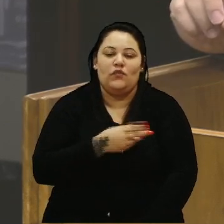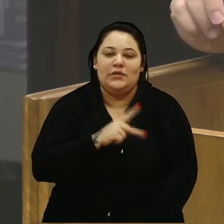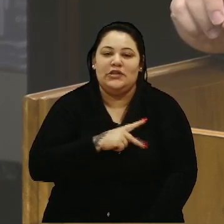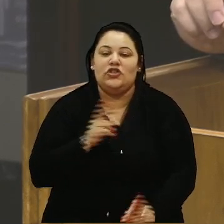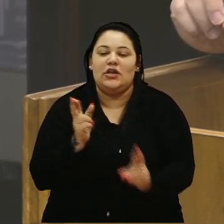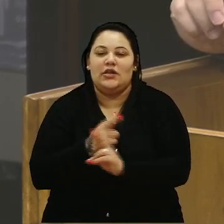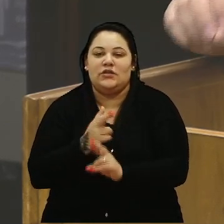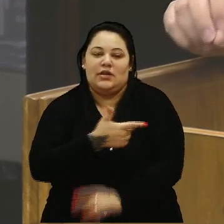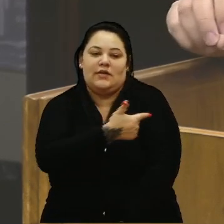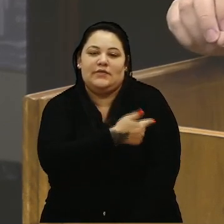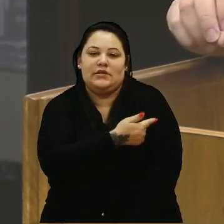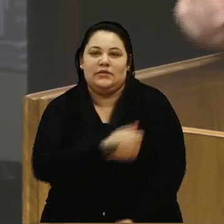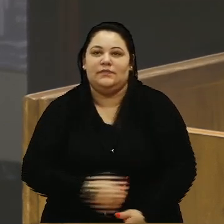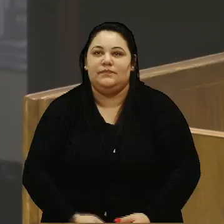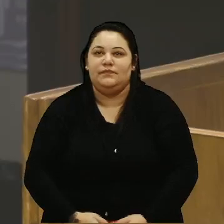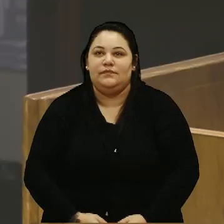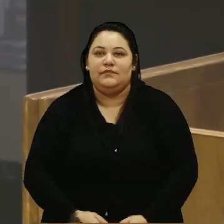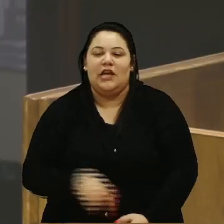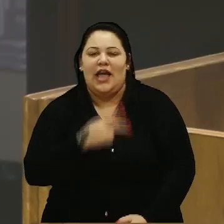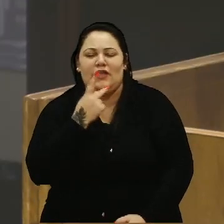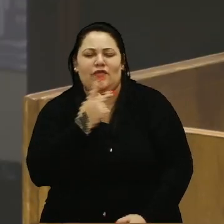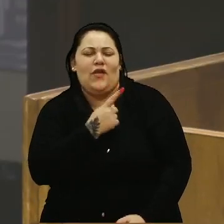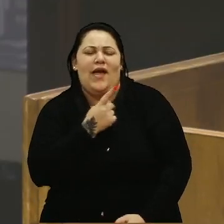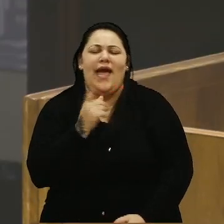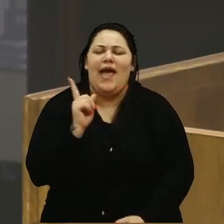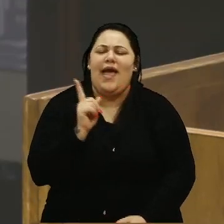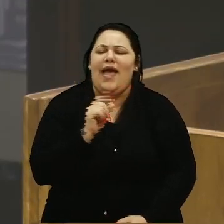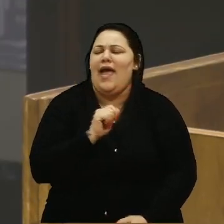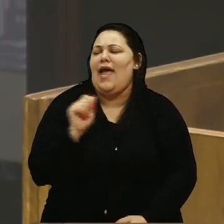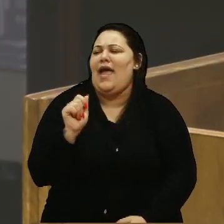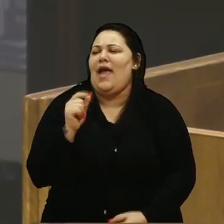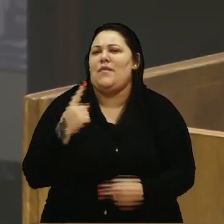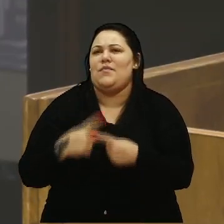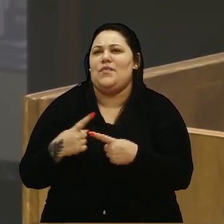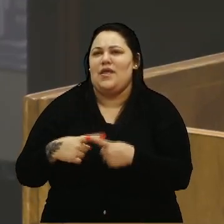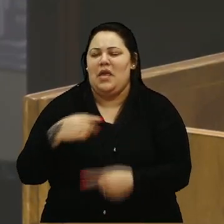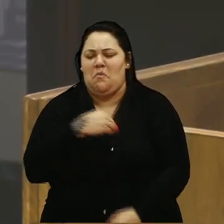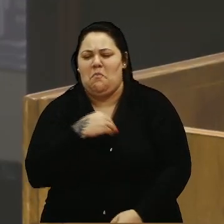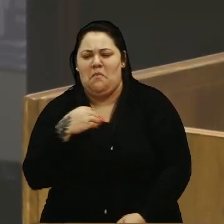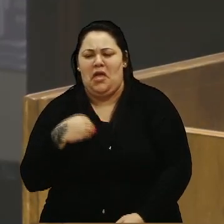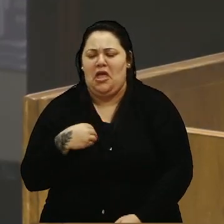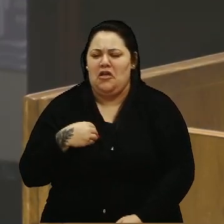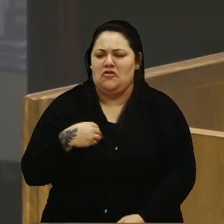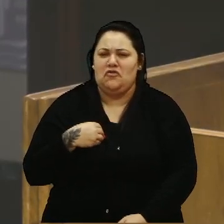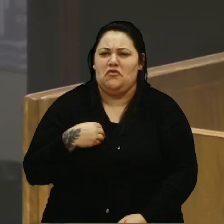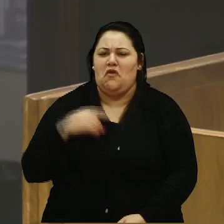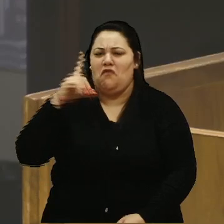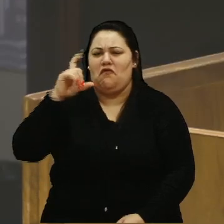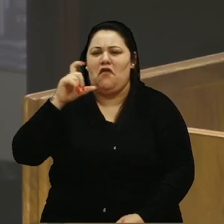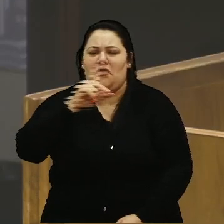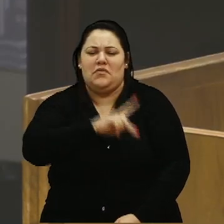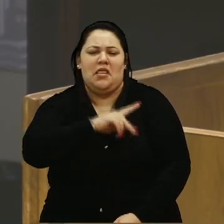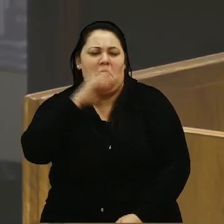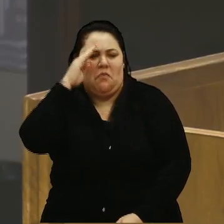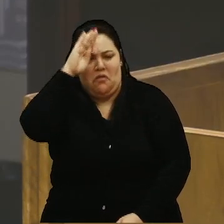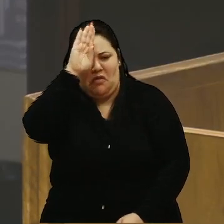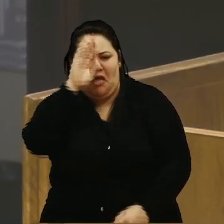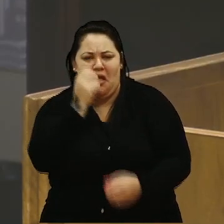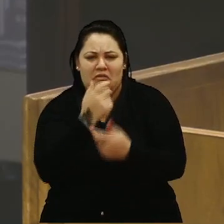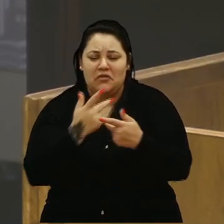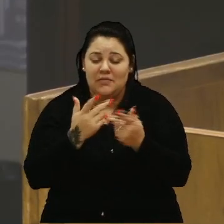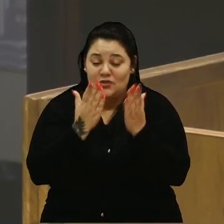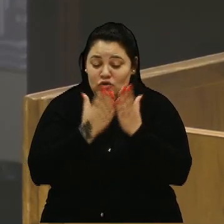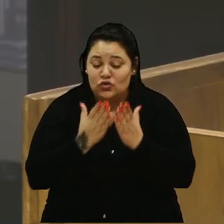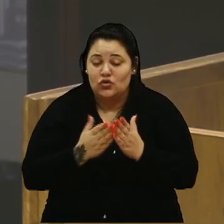isso. A senhora falou, porque os médicos eles tinham foto com o presidente Bolsonaro, mas os estudos e os relatos